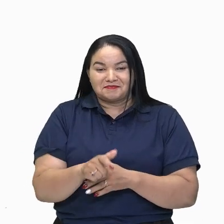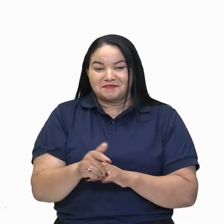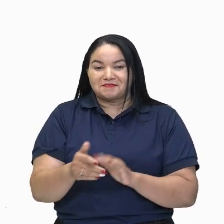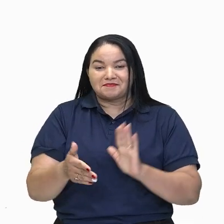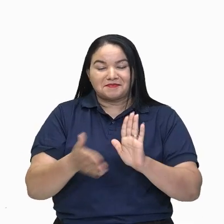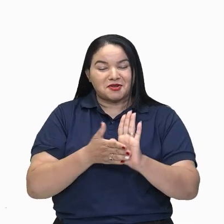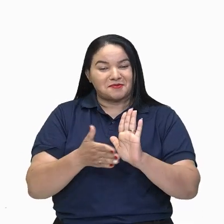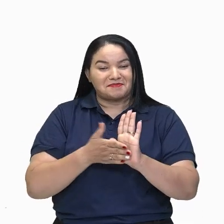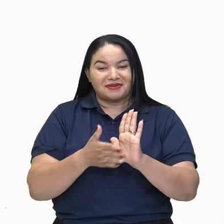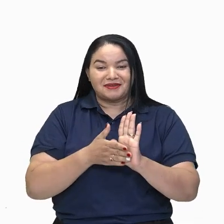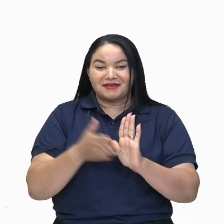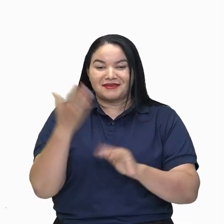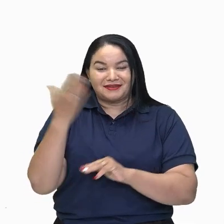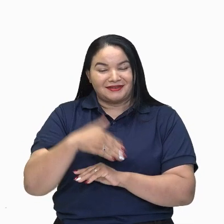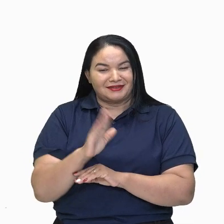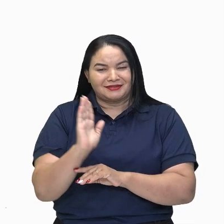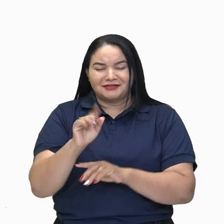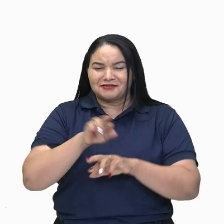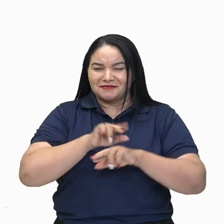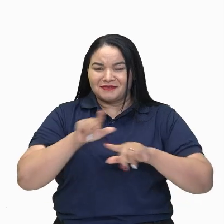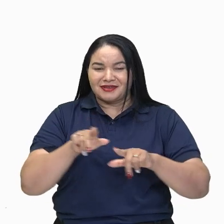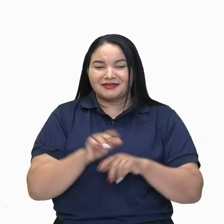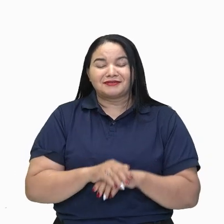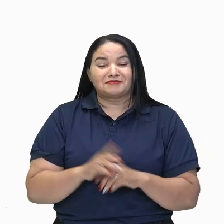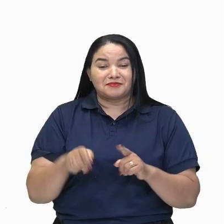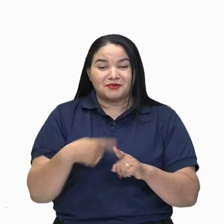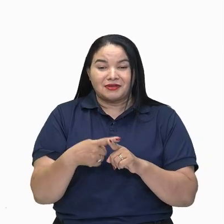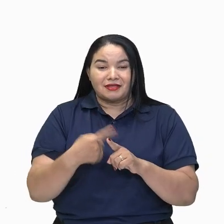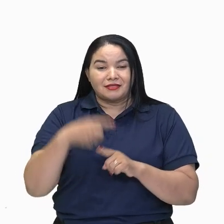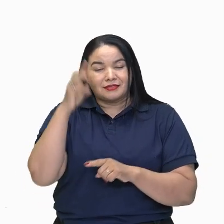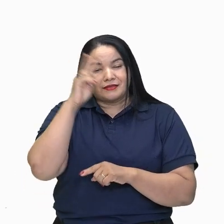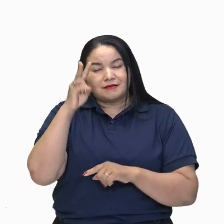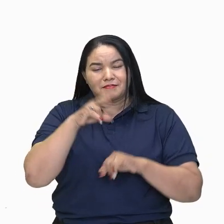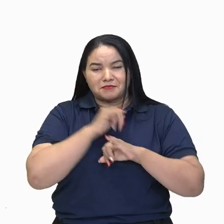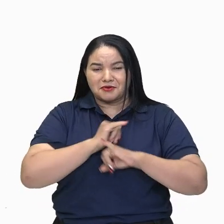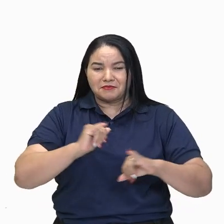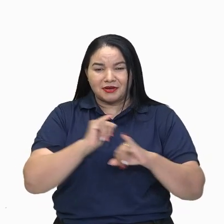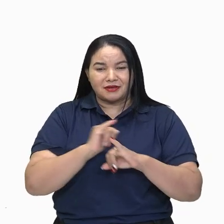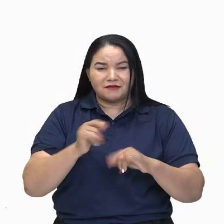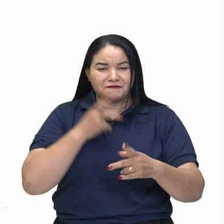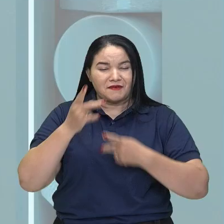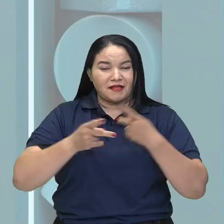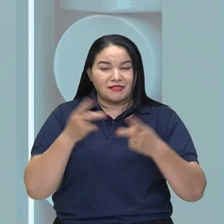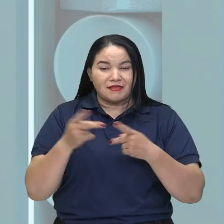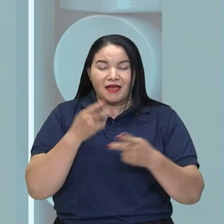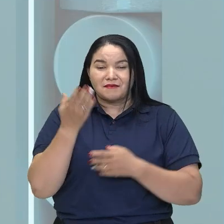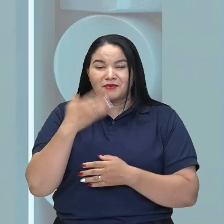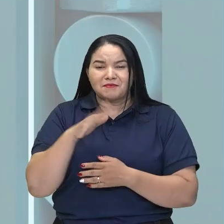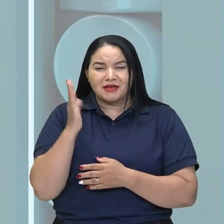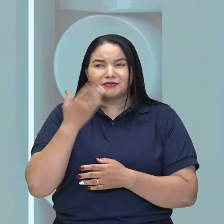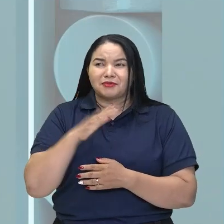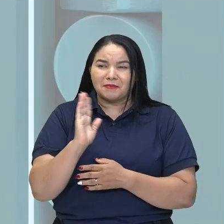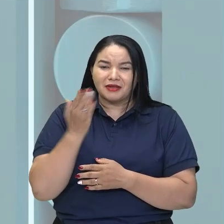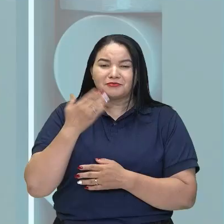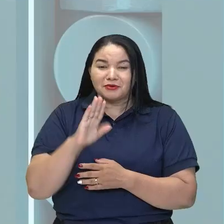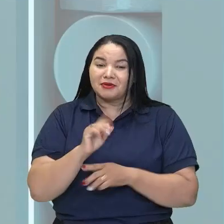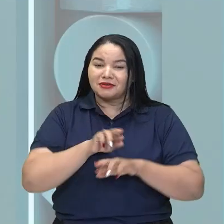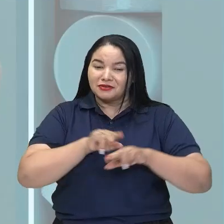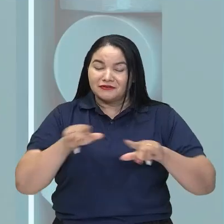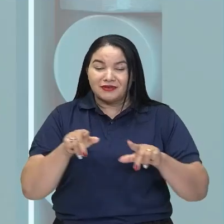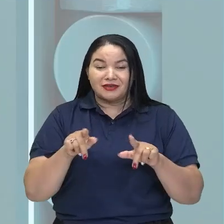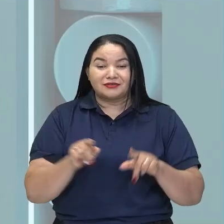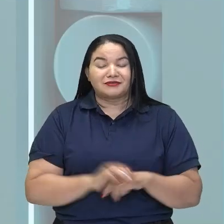gente lembra do que ele falou, né, na propaganda dele, então ele faz algumas promessas de que ele vai fazer determinada